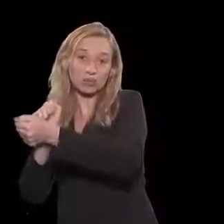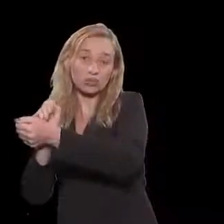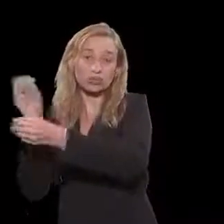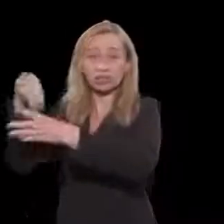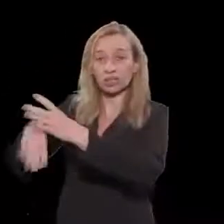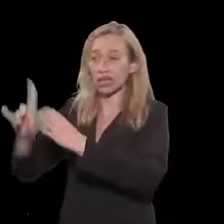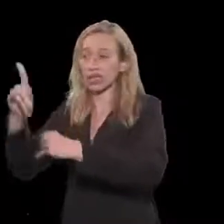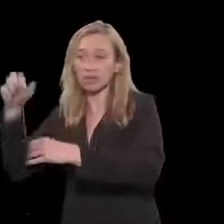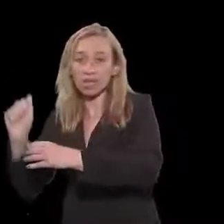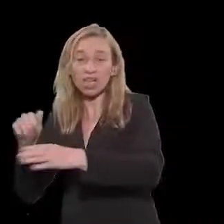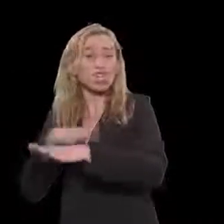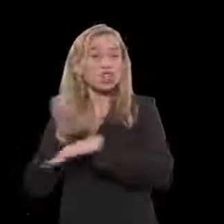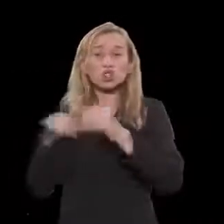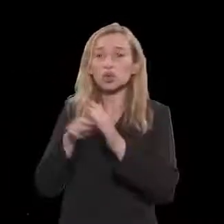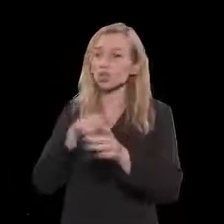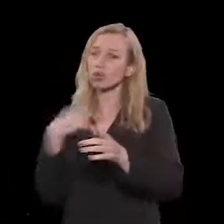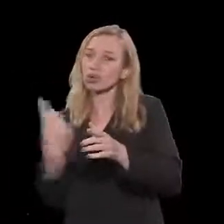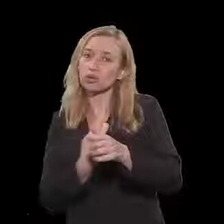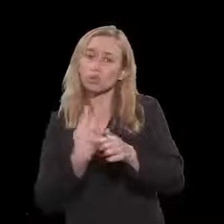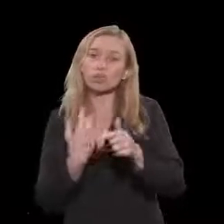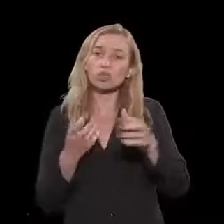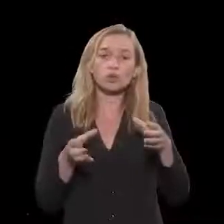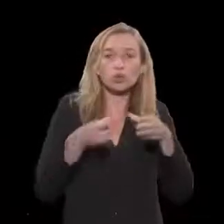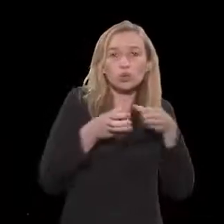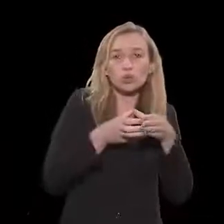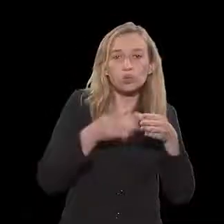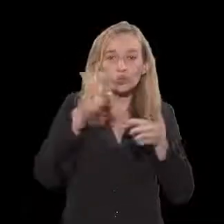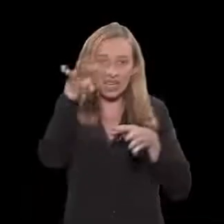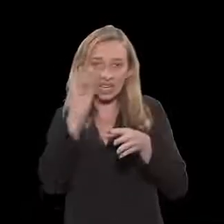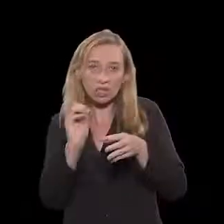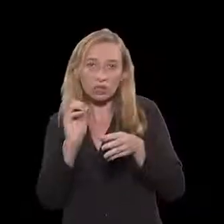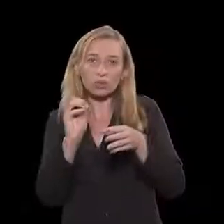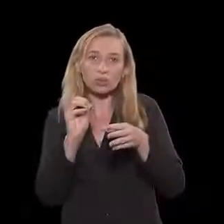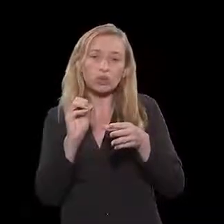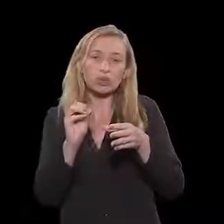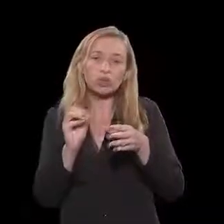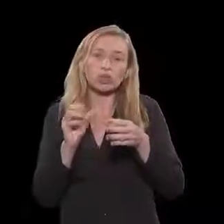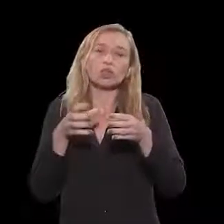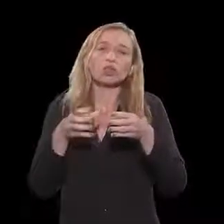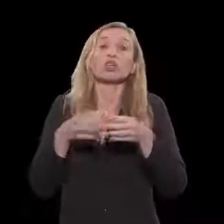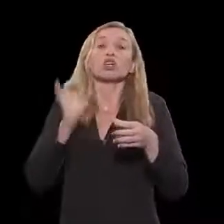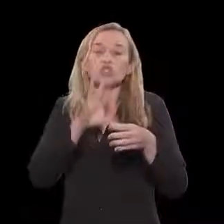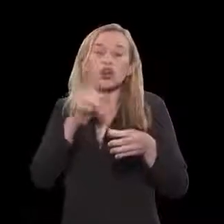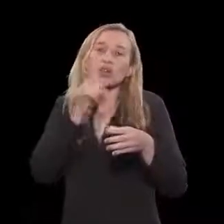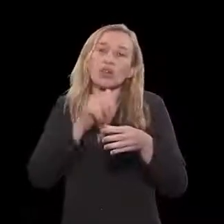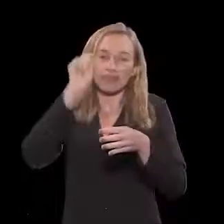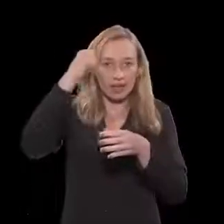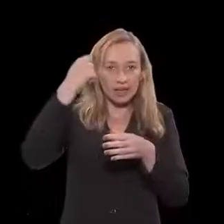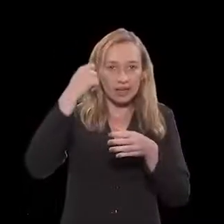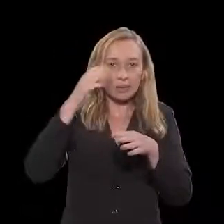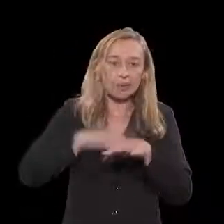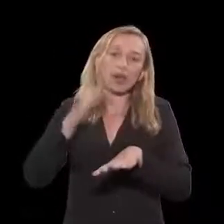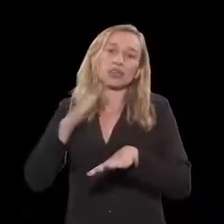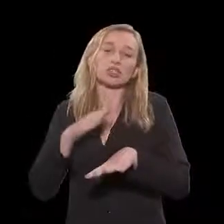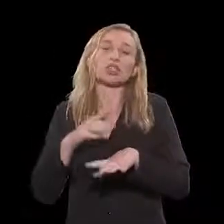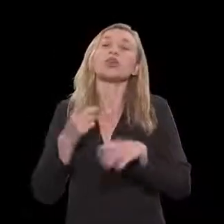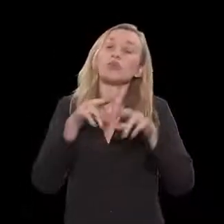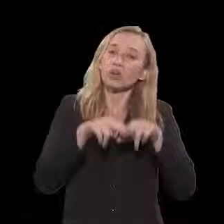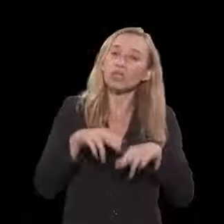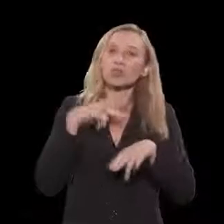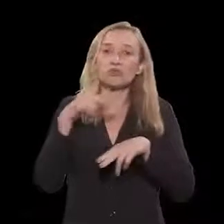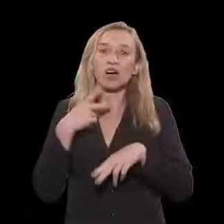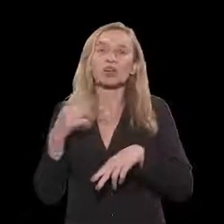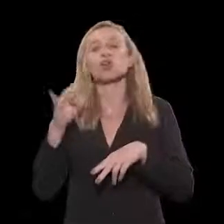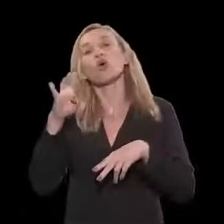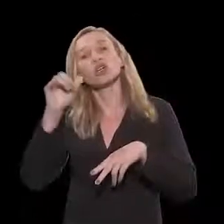academia. E toda a nossa equipe técnica, a maioria, majoritariamente, são de mulheres negras. Né? Por isso que eu falo